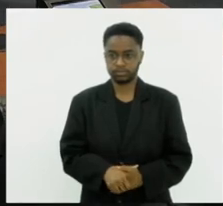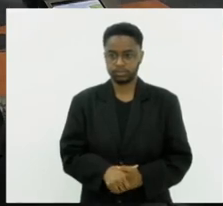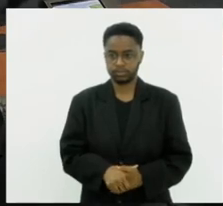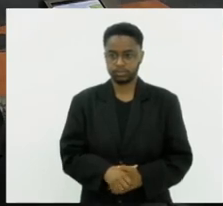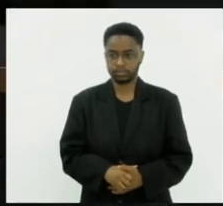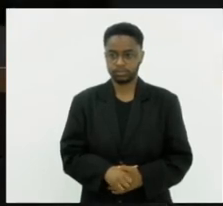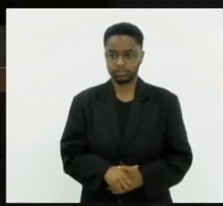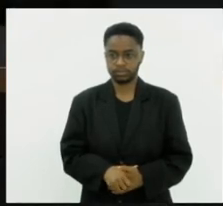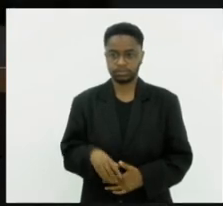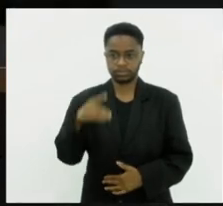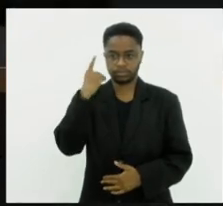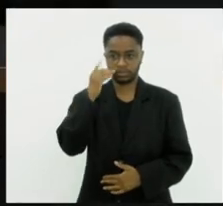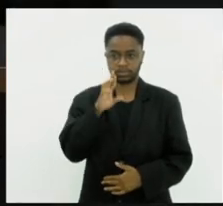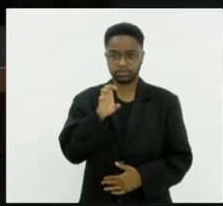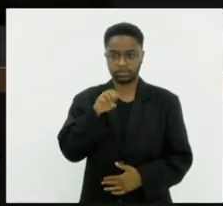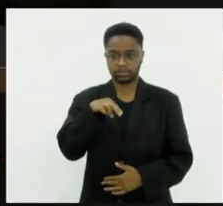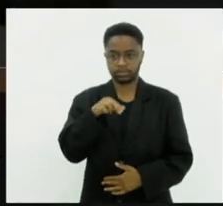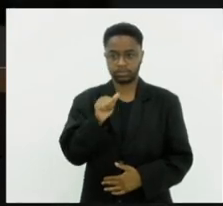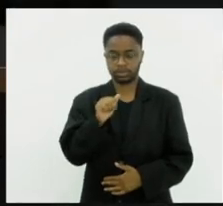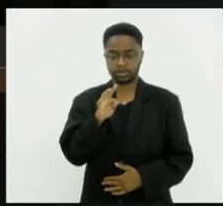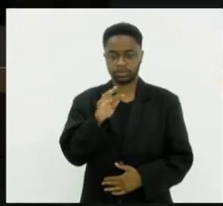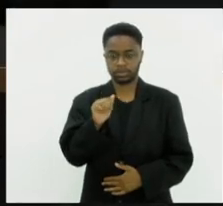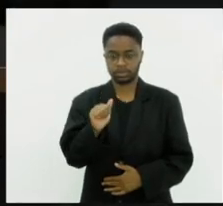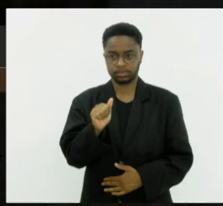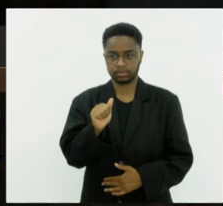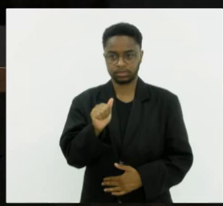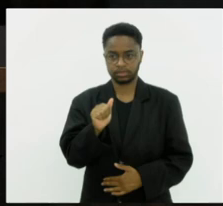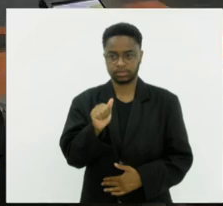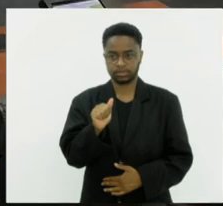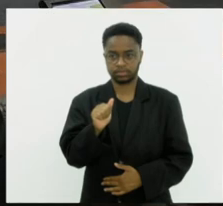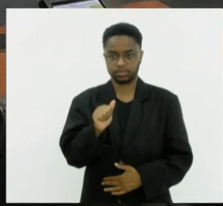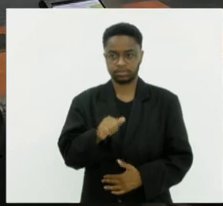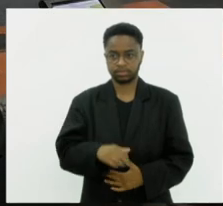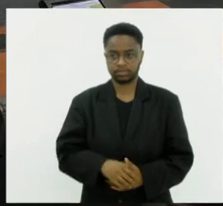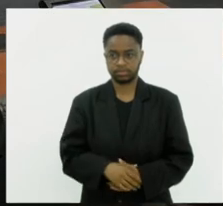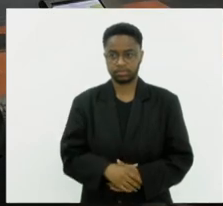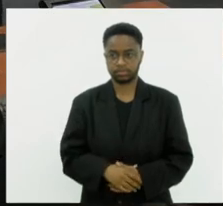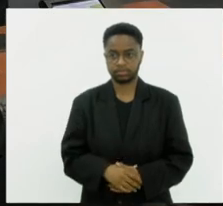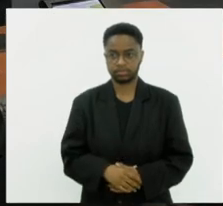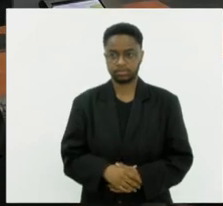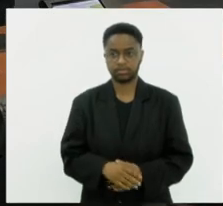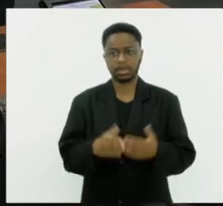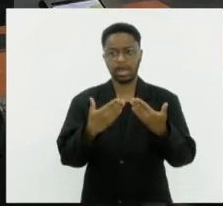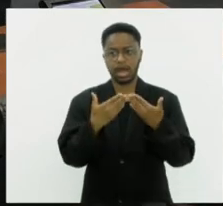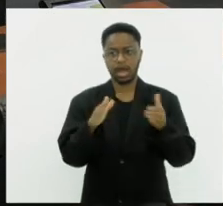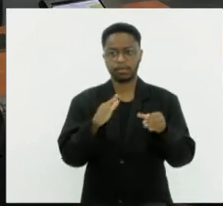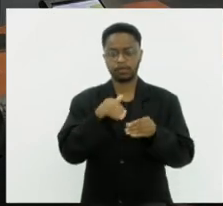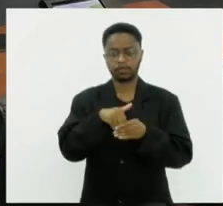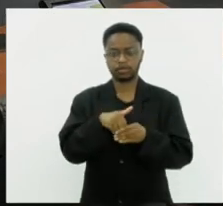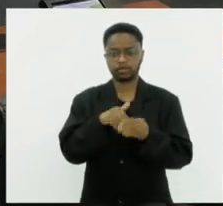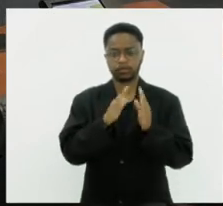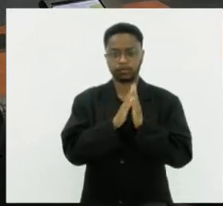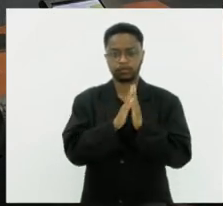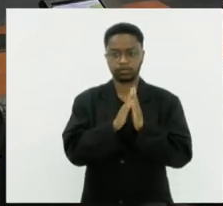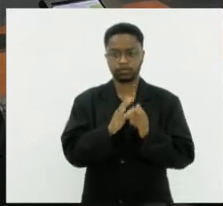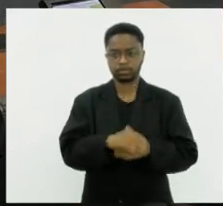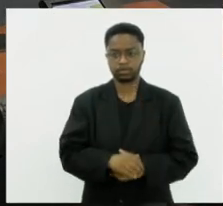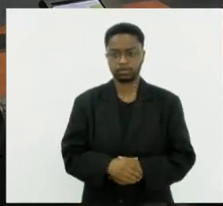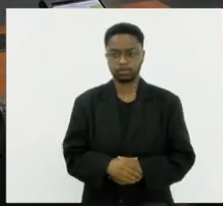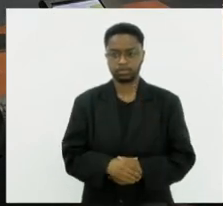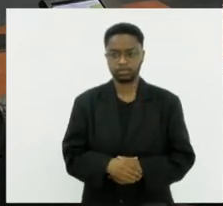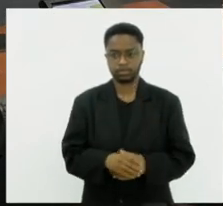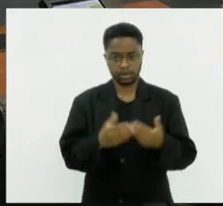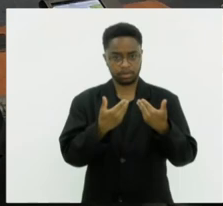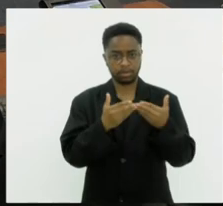Sim. Deputada Renata, por favor, para fazer a... Presidente, abre o processo de votação. Está aberto o processo